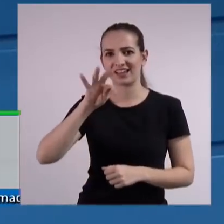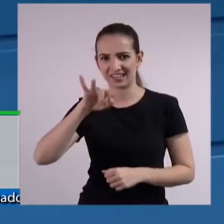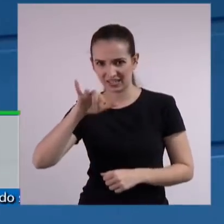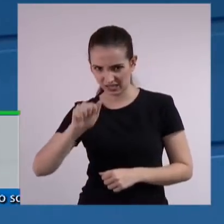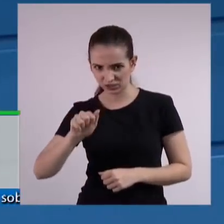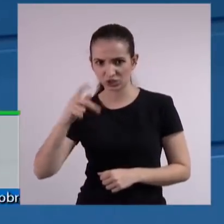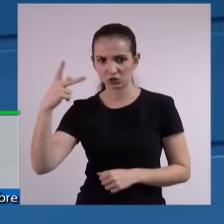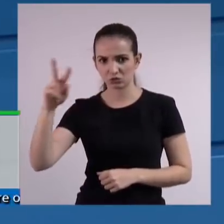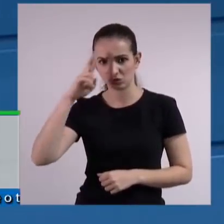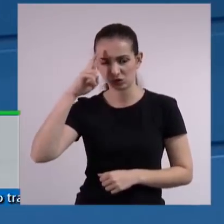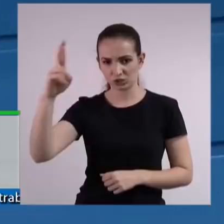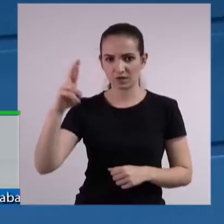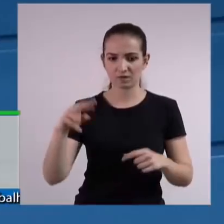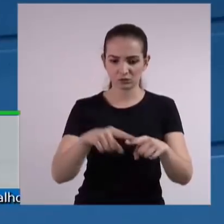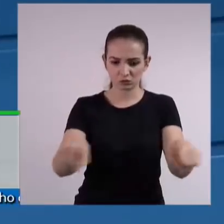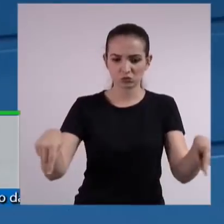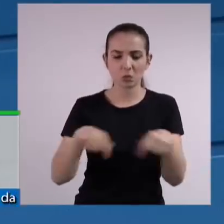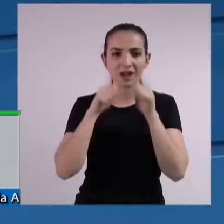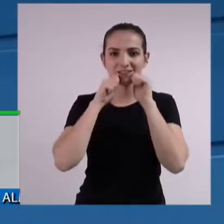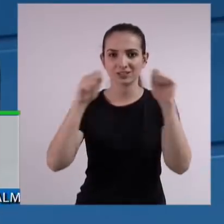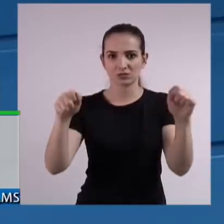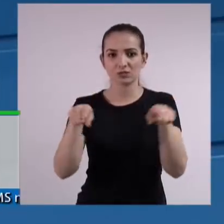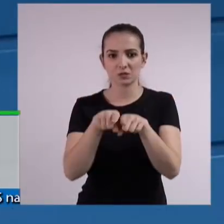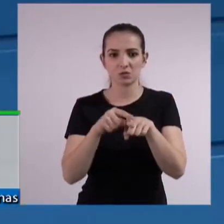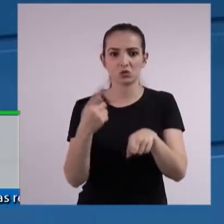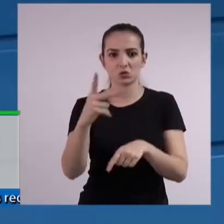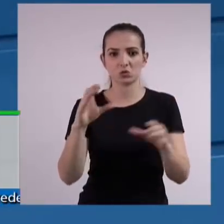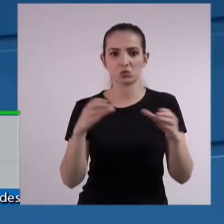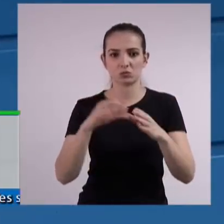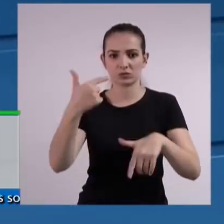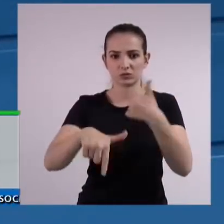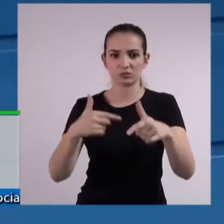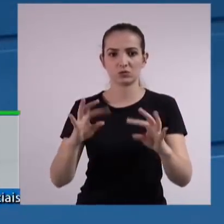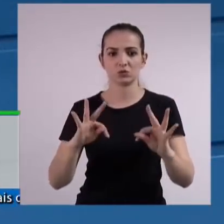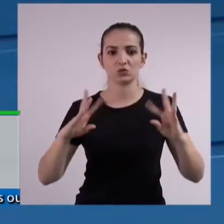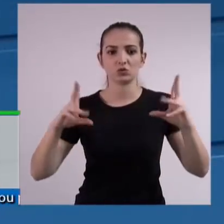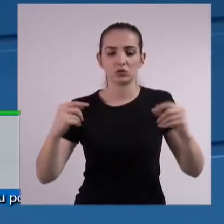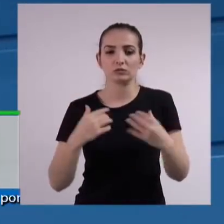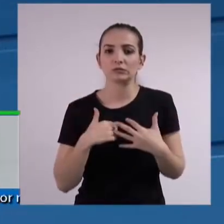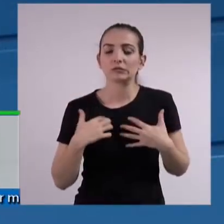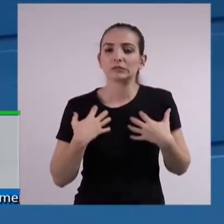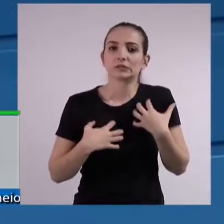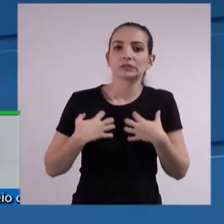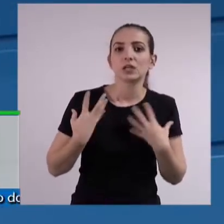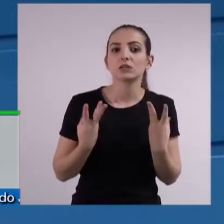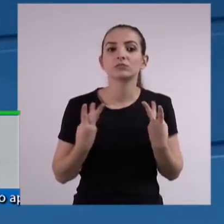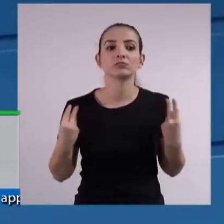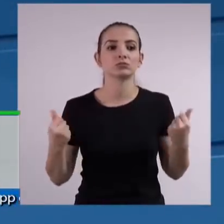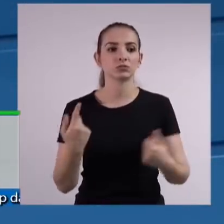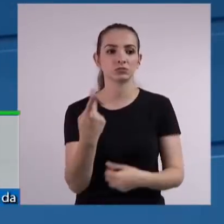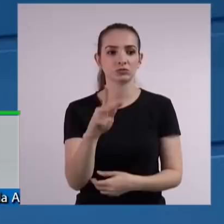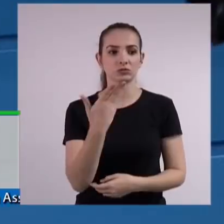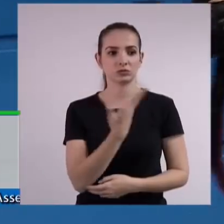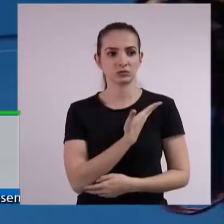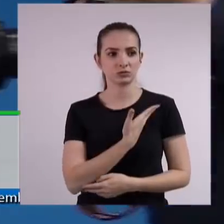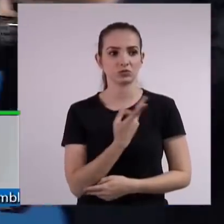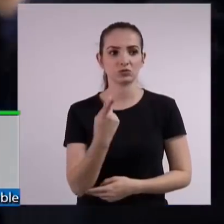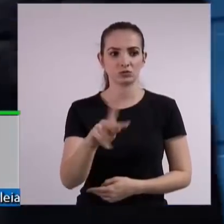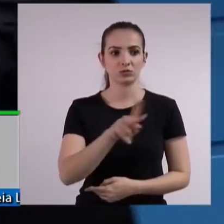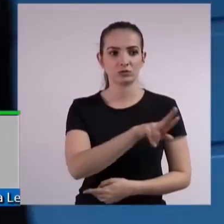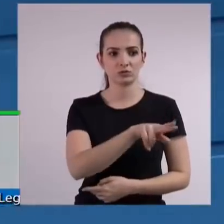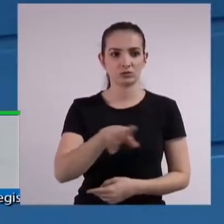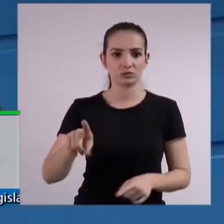eu estou vendo aqui a sua equipe, aqui embaixo e lá em cima, todos apreensivos, todos os seus amigos, todos os seus